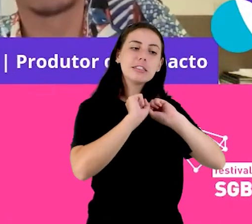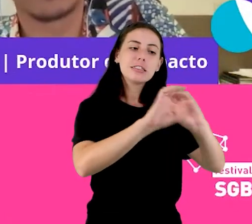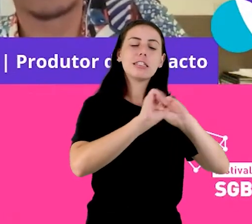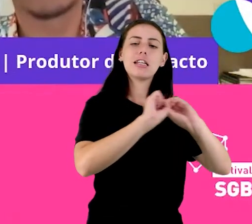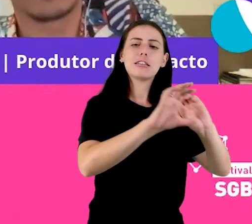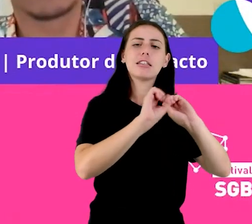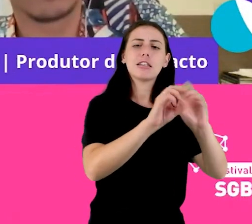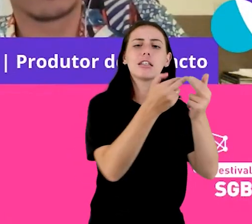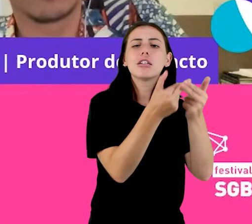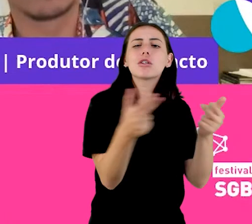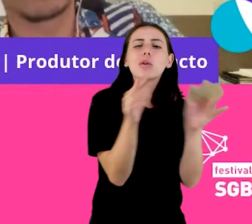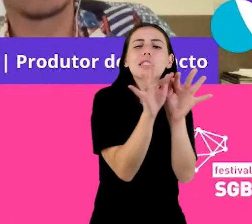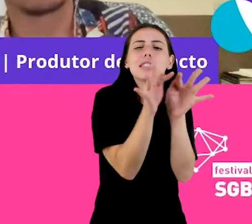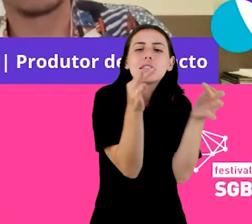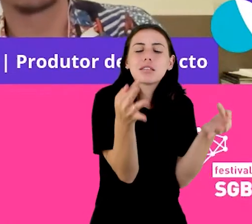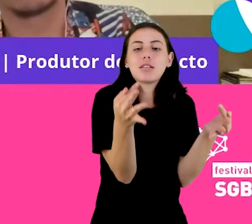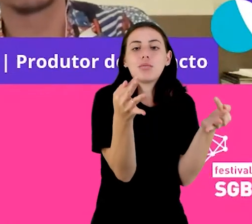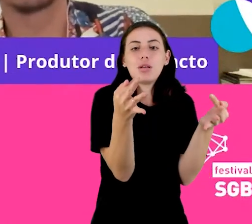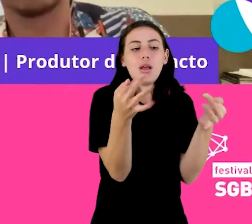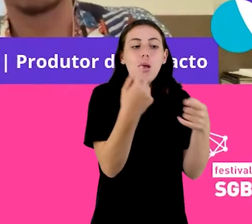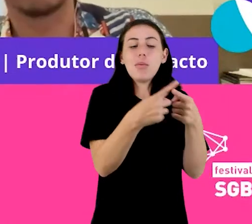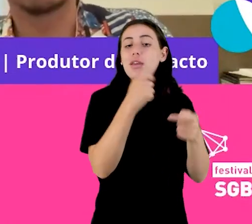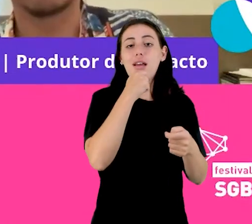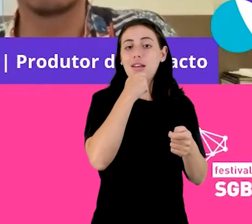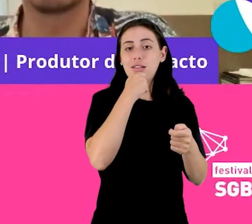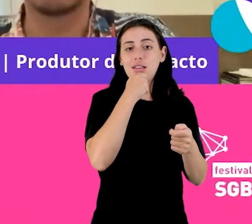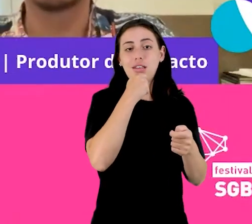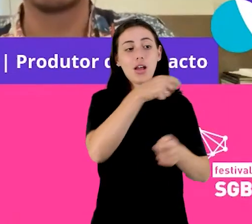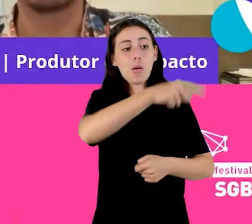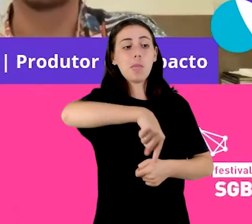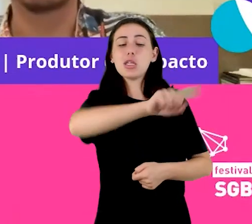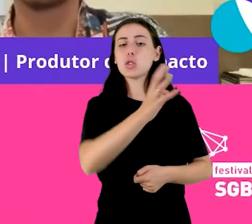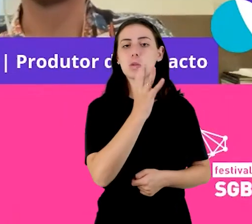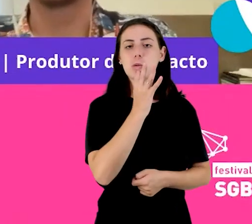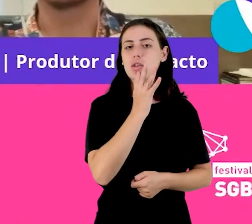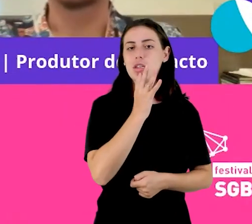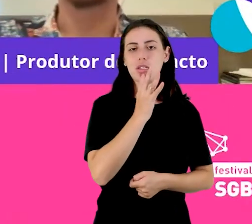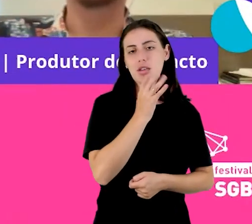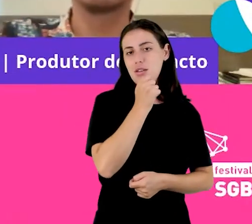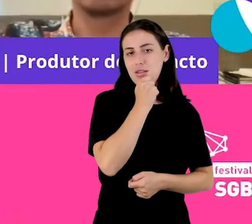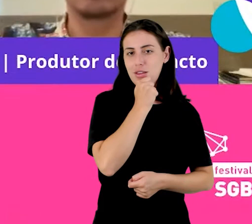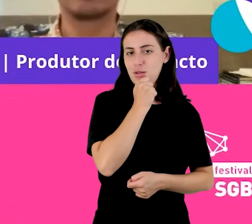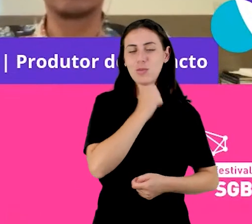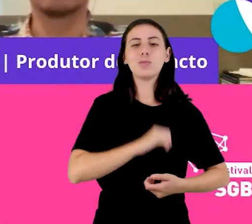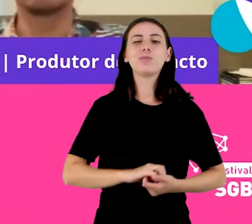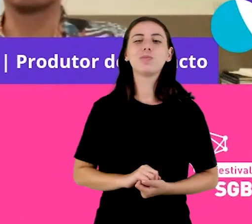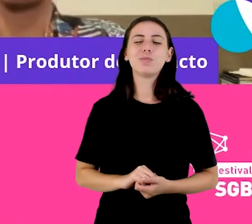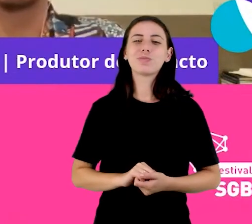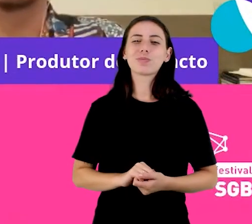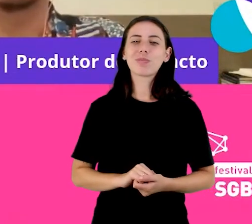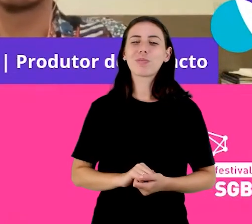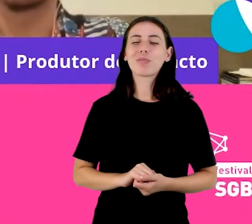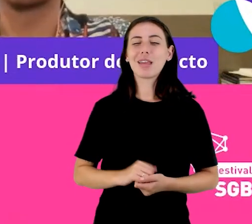coletiva, você não precisa ser, de fato, apenas isso já é potencial demais. Você está falando muito